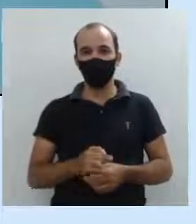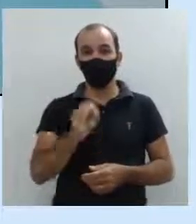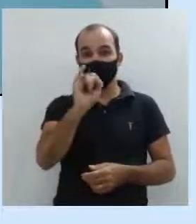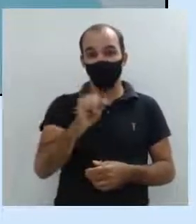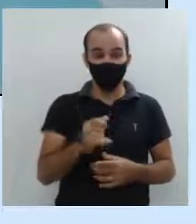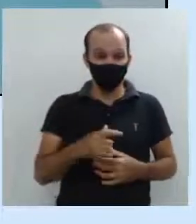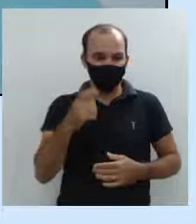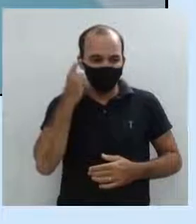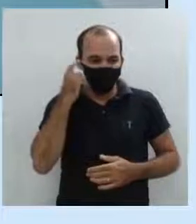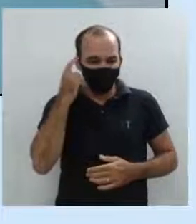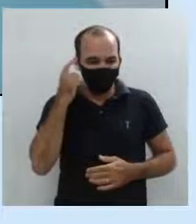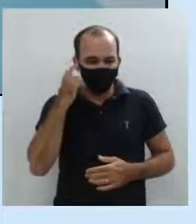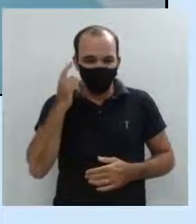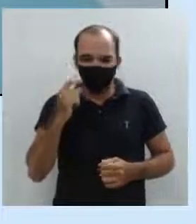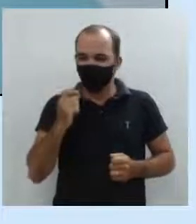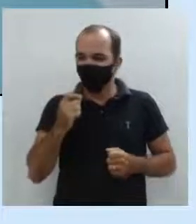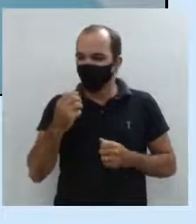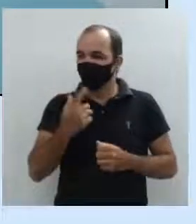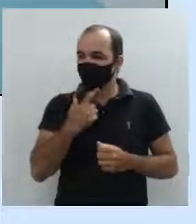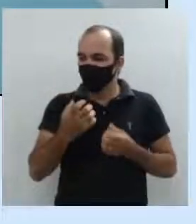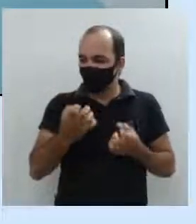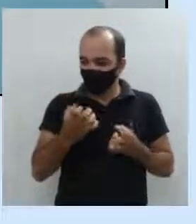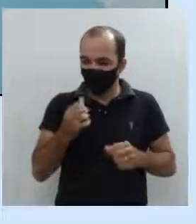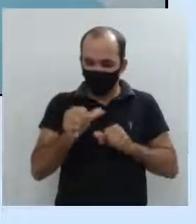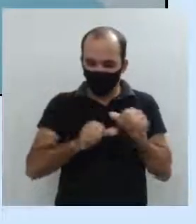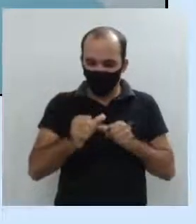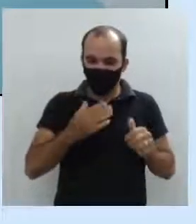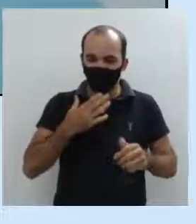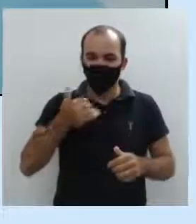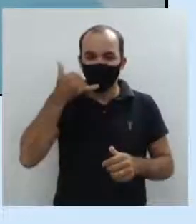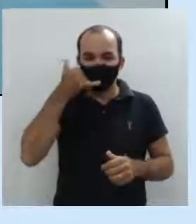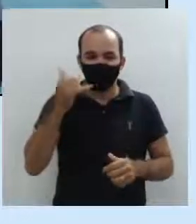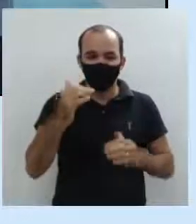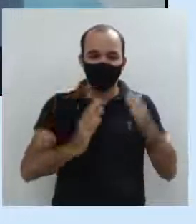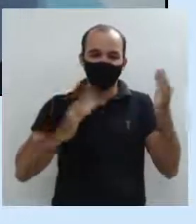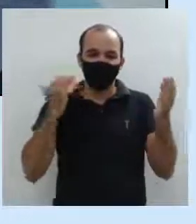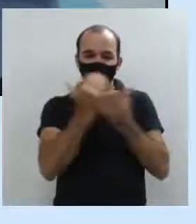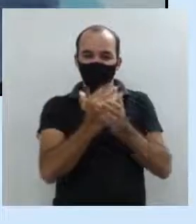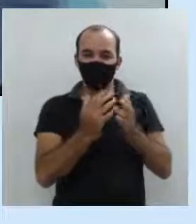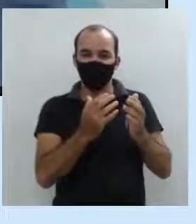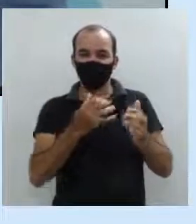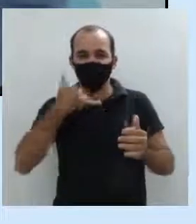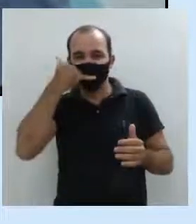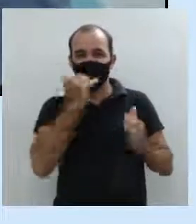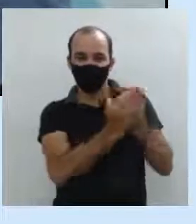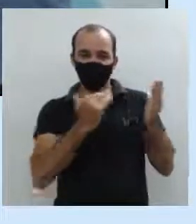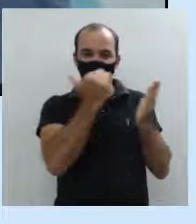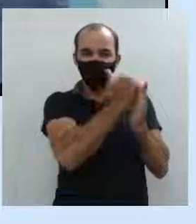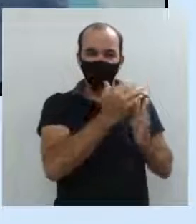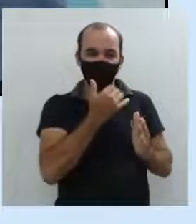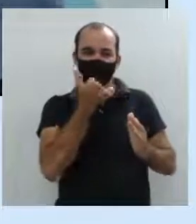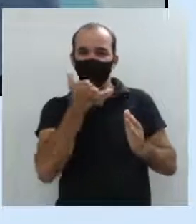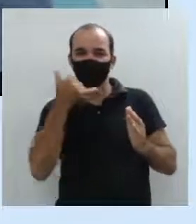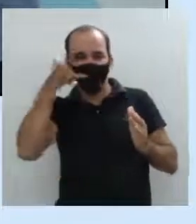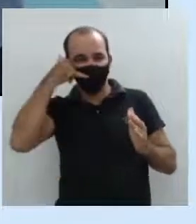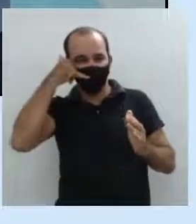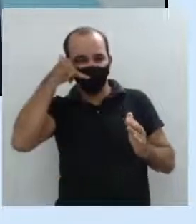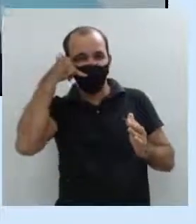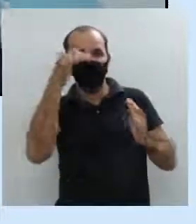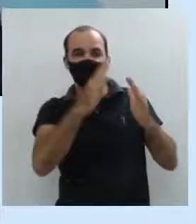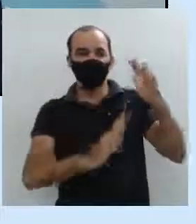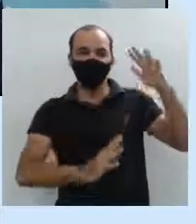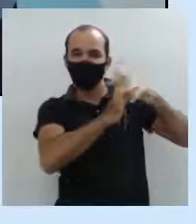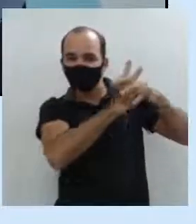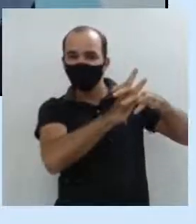mente está assim, a primeira oportunidade que eu tiver, eu vou pegar um celular melhor do que eu tenho. Até porque